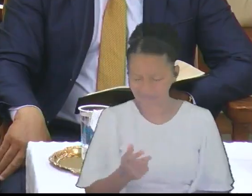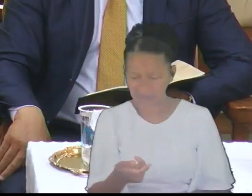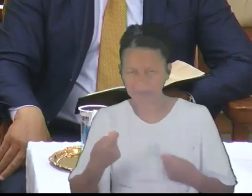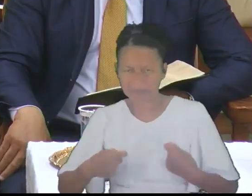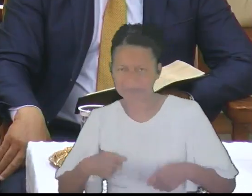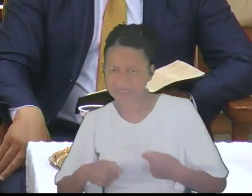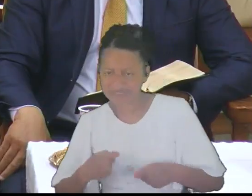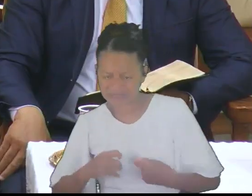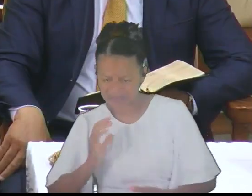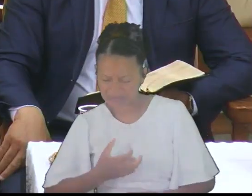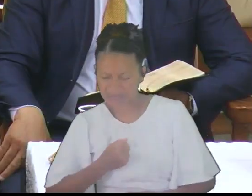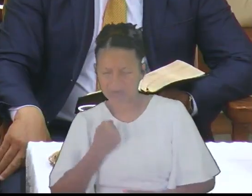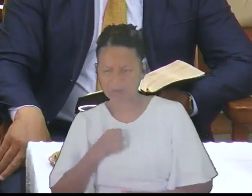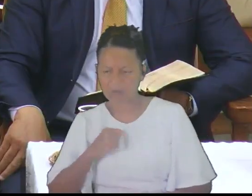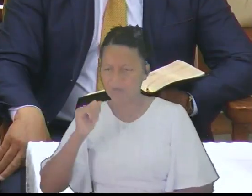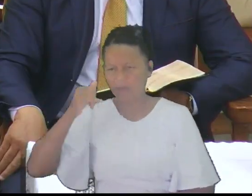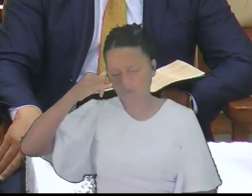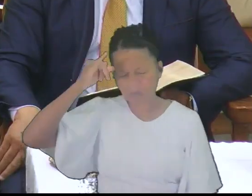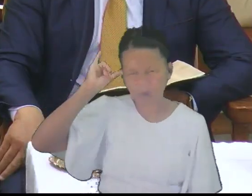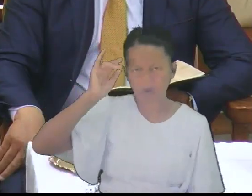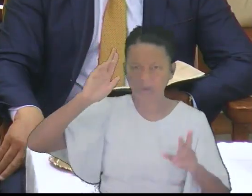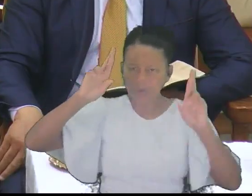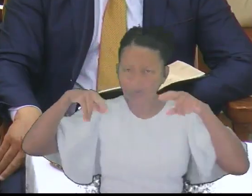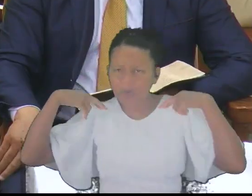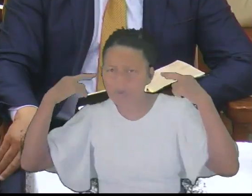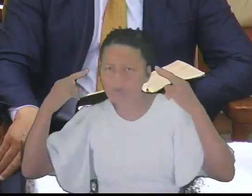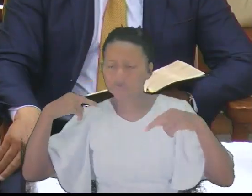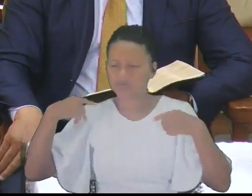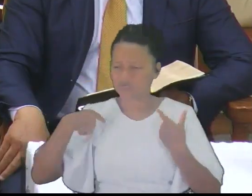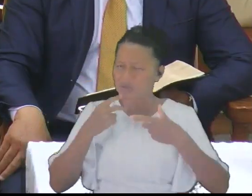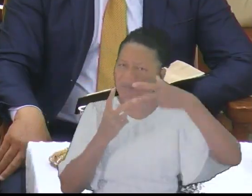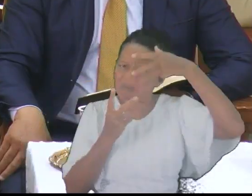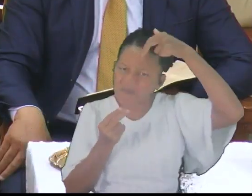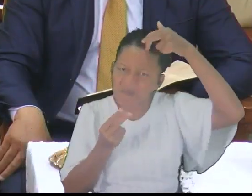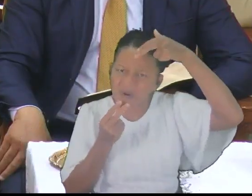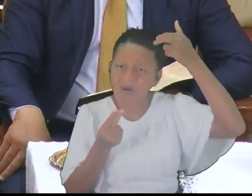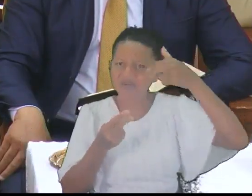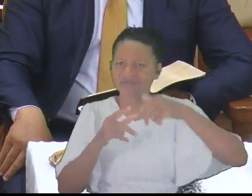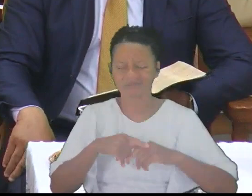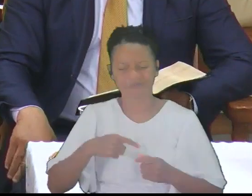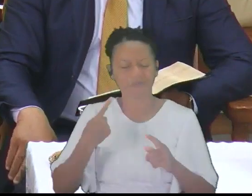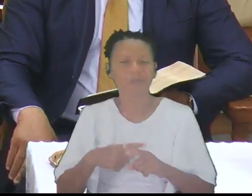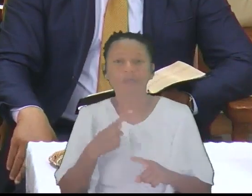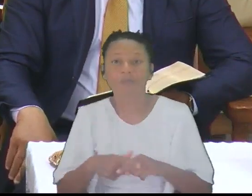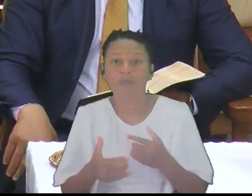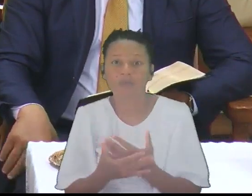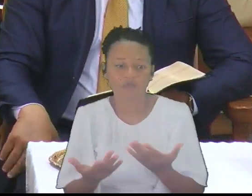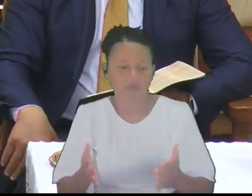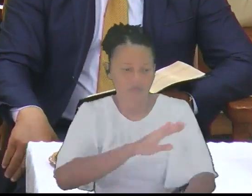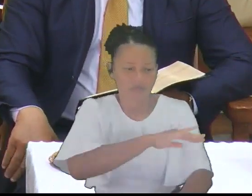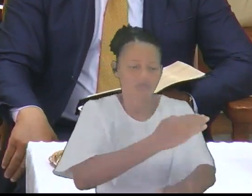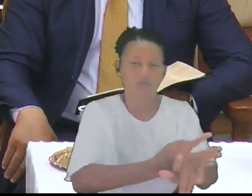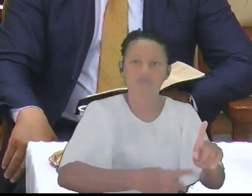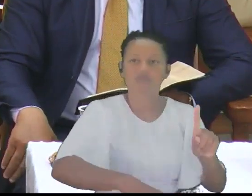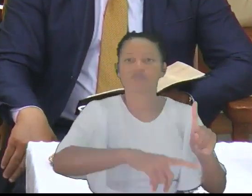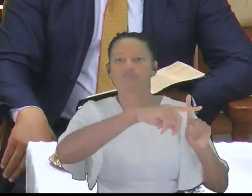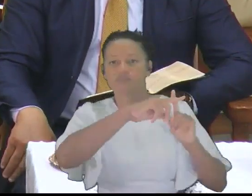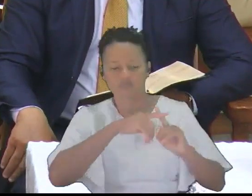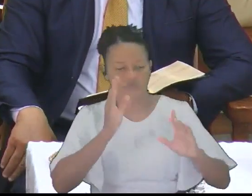de um cordeiro, não precisa mais de um carneiro, nem de um bode. Por quê? Porque no Calvário